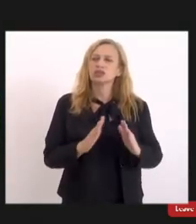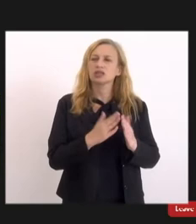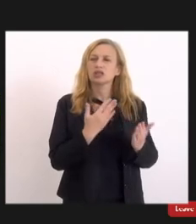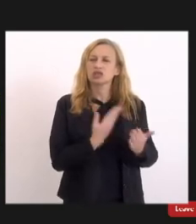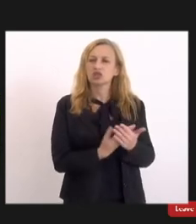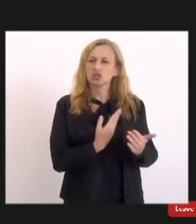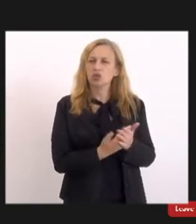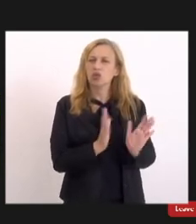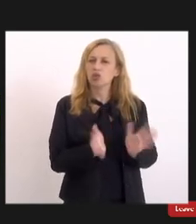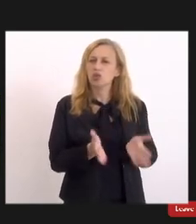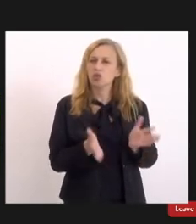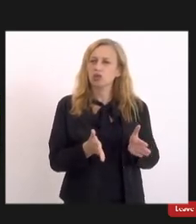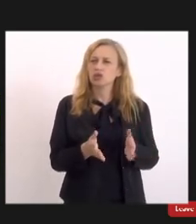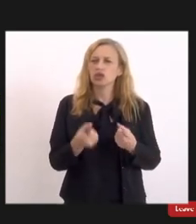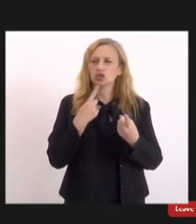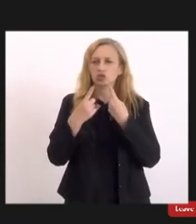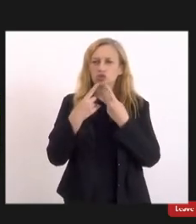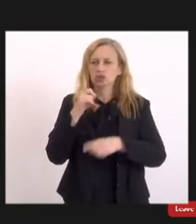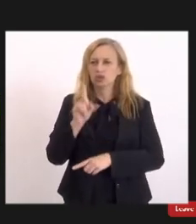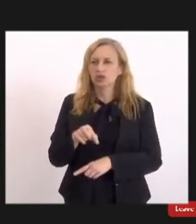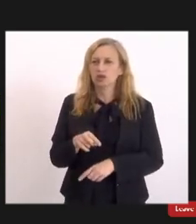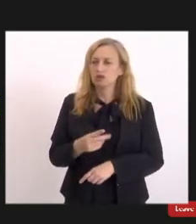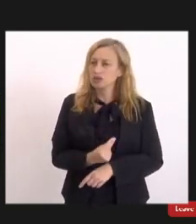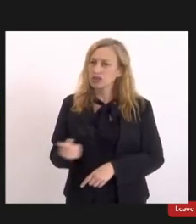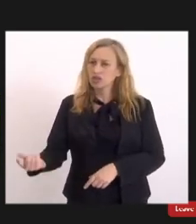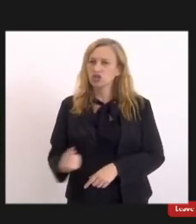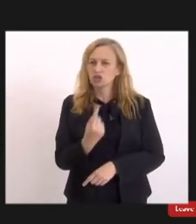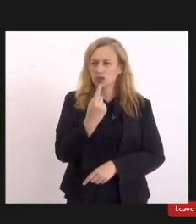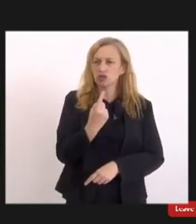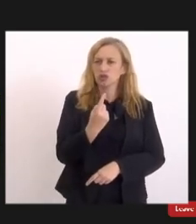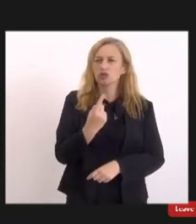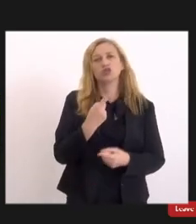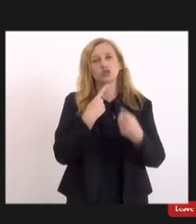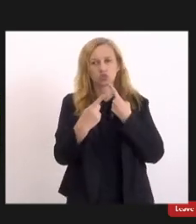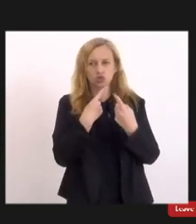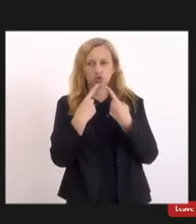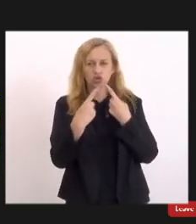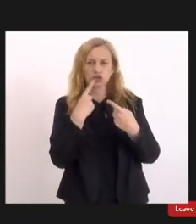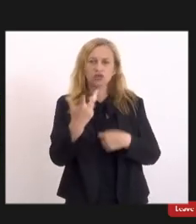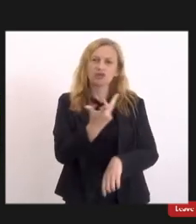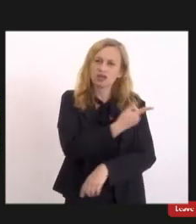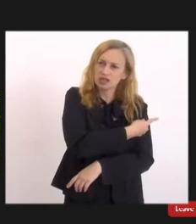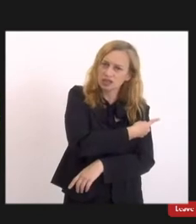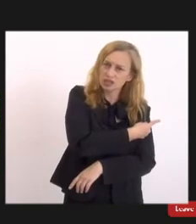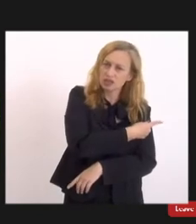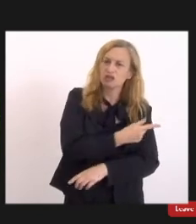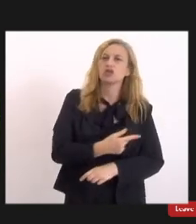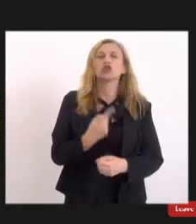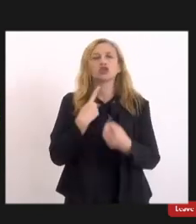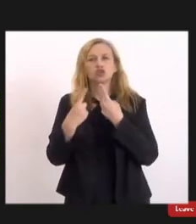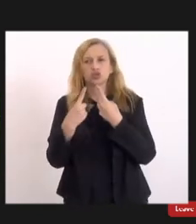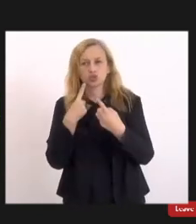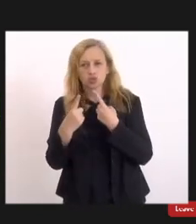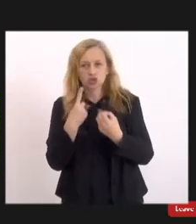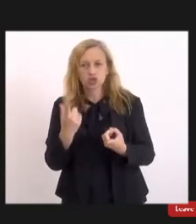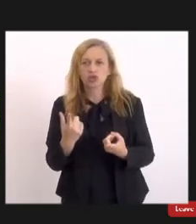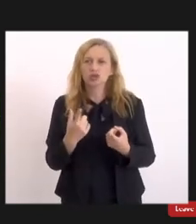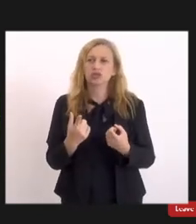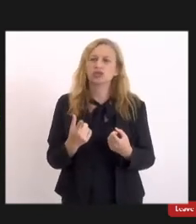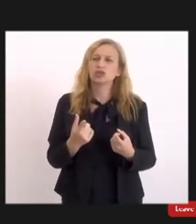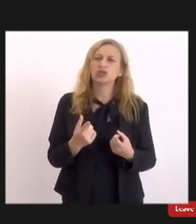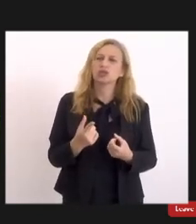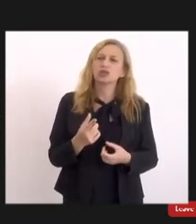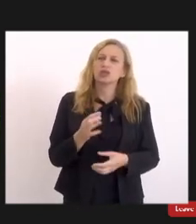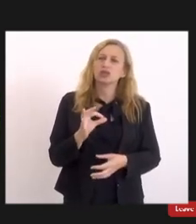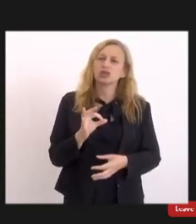hoje, nas escolas, e a discussão é essa. Acabei de sair de uma. Quando a gente deveria estar discutindo vacinação, né, quando a gente deveria estar discutindo a garantia